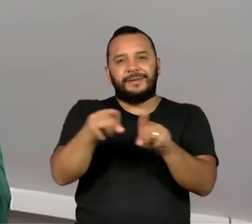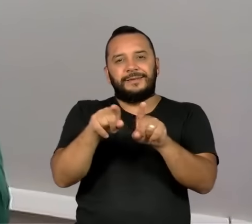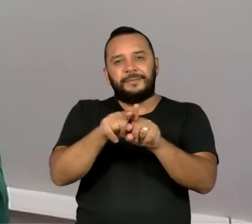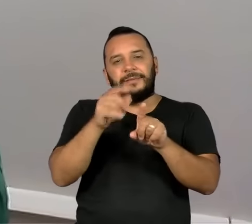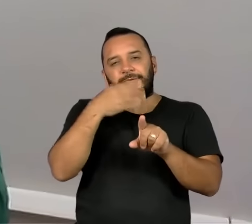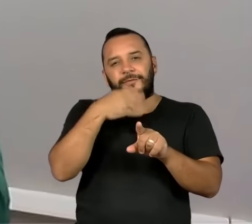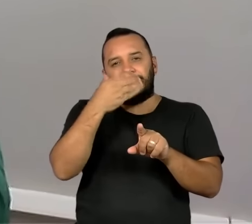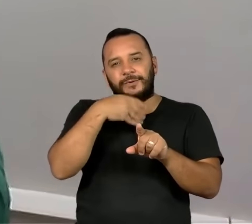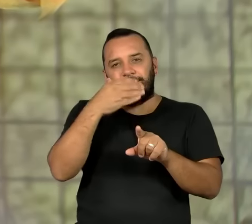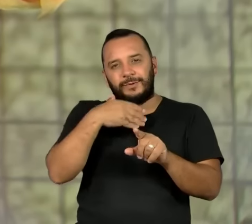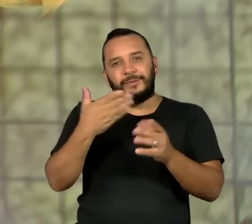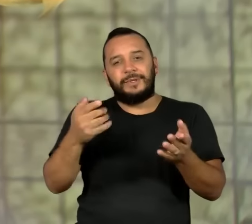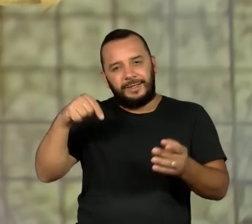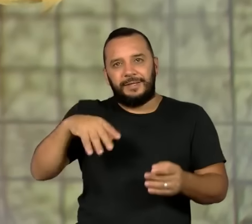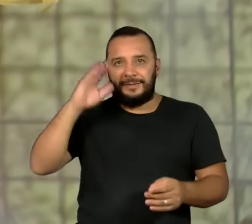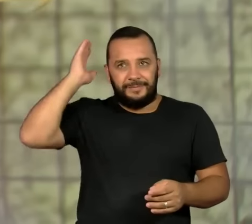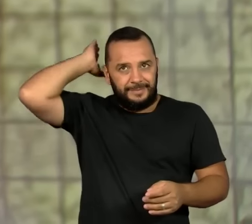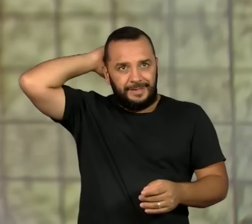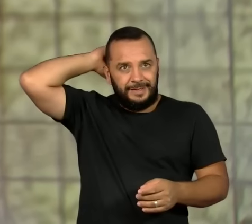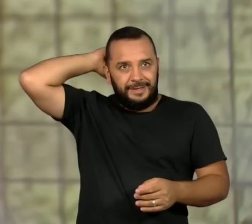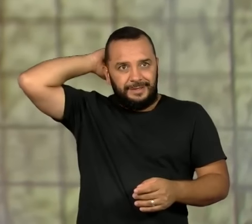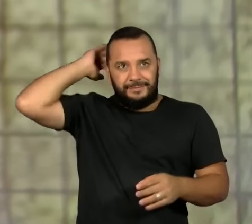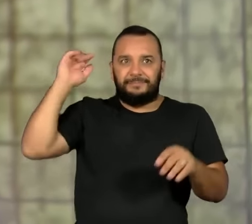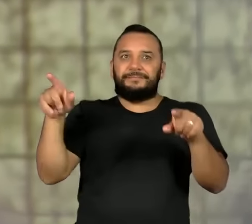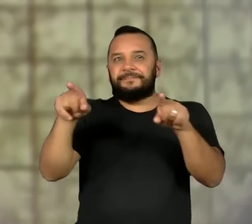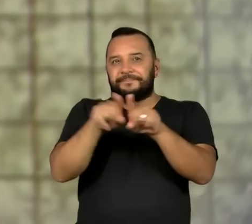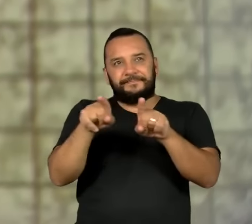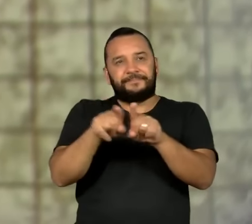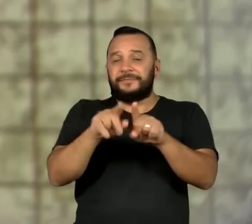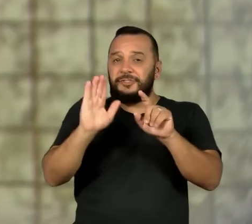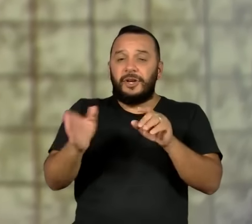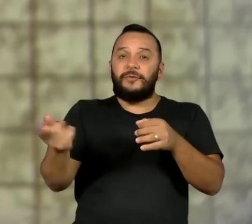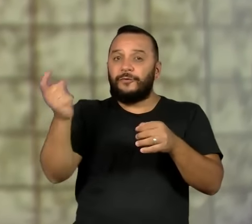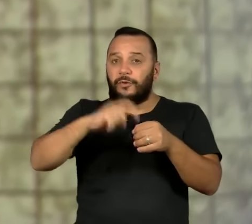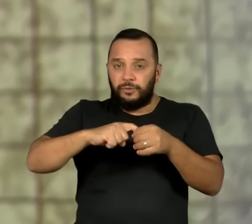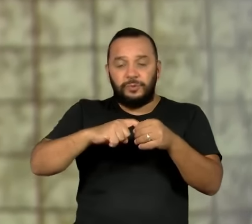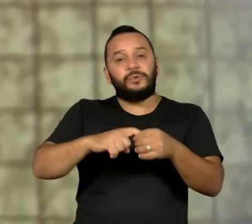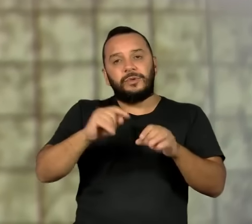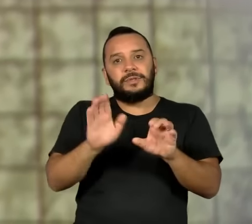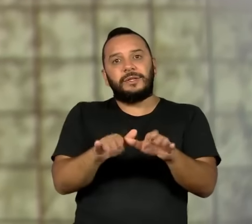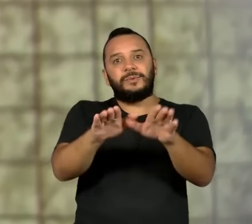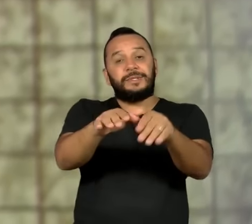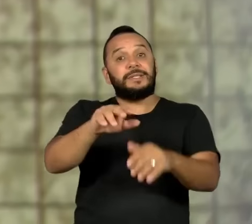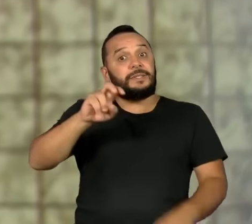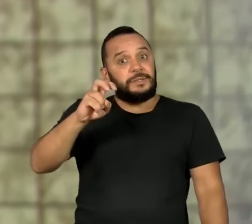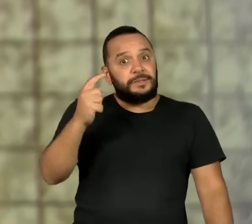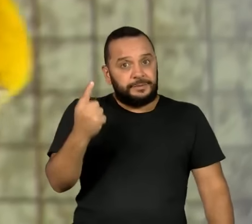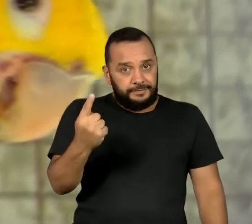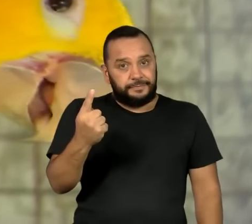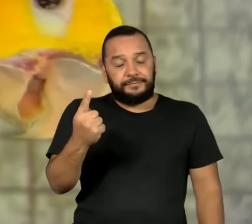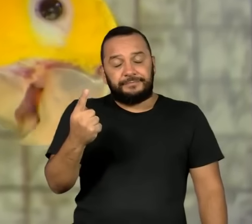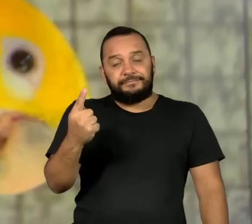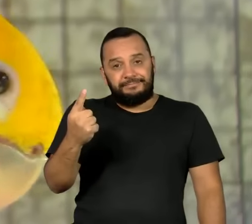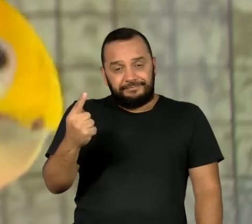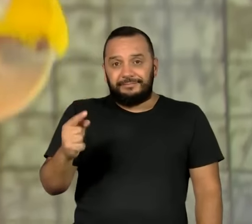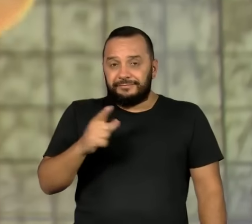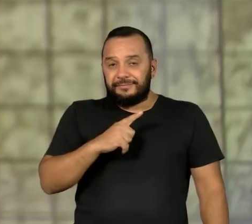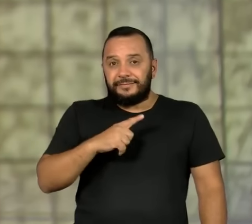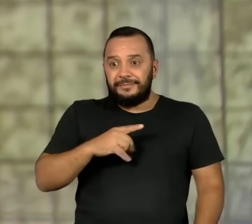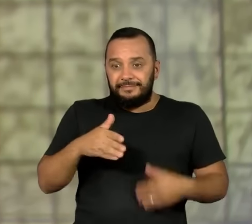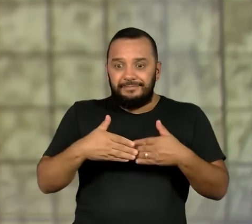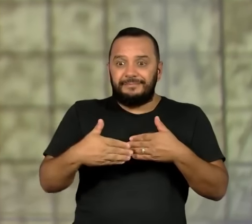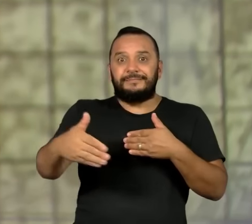de Belém. Nós já reintroduzimos na natureza 51 indivíduos. A gente vai ter a última soltura